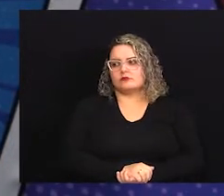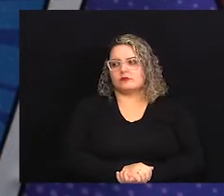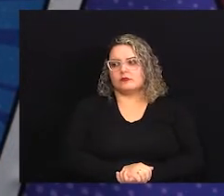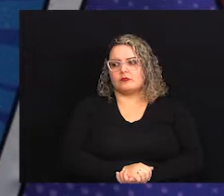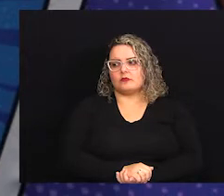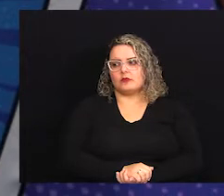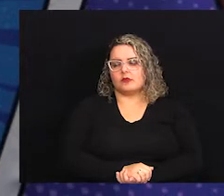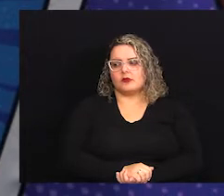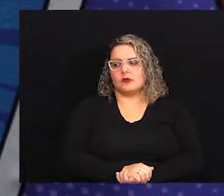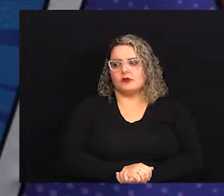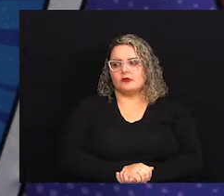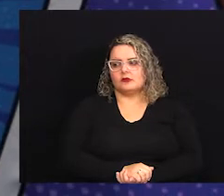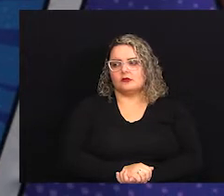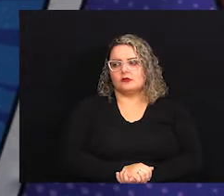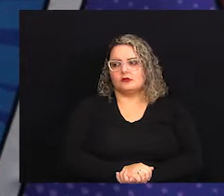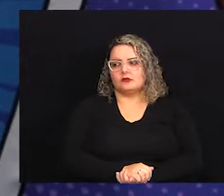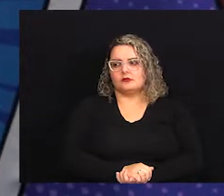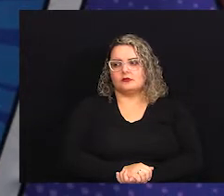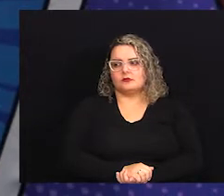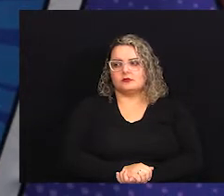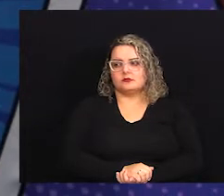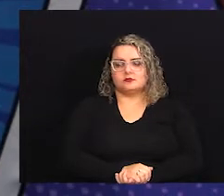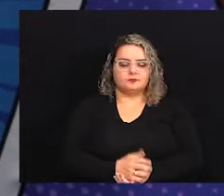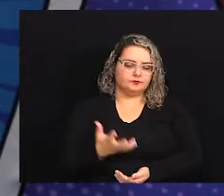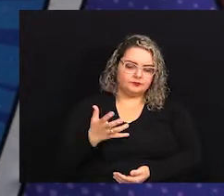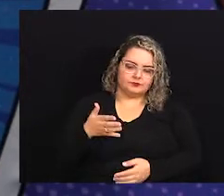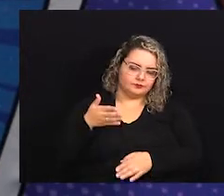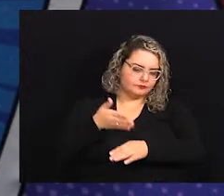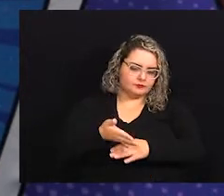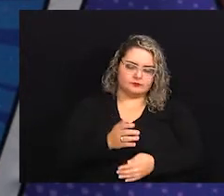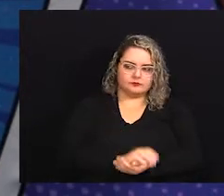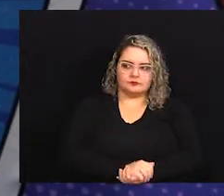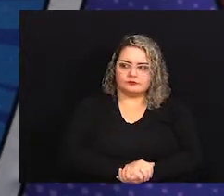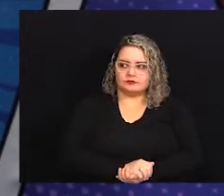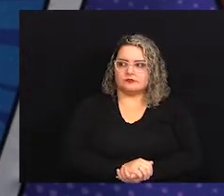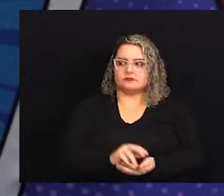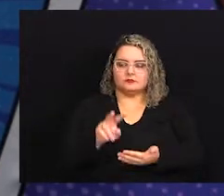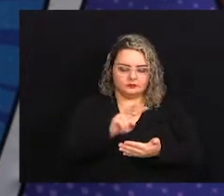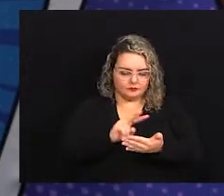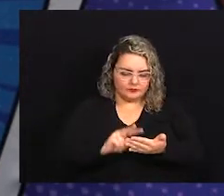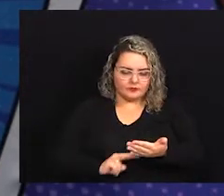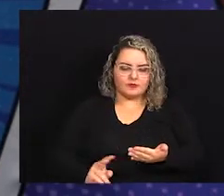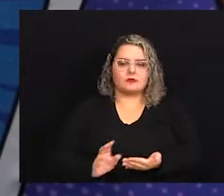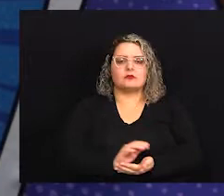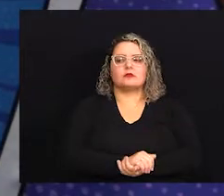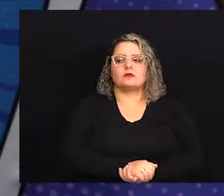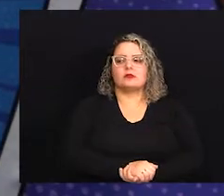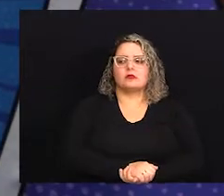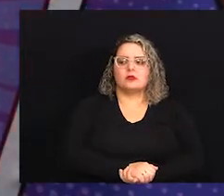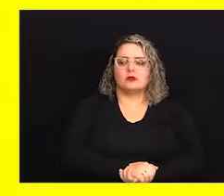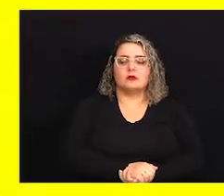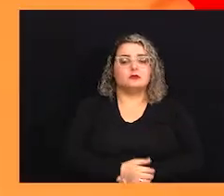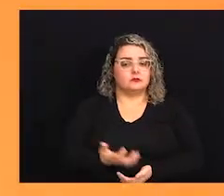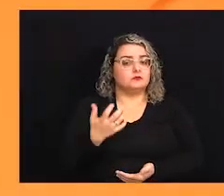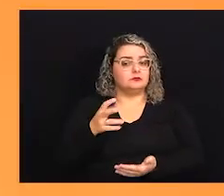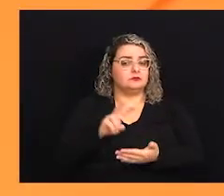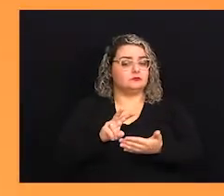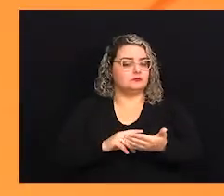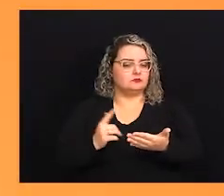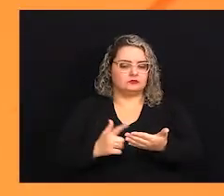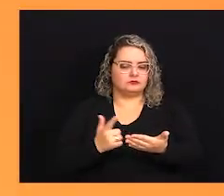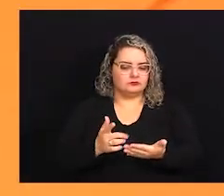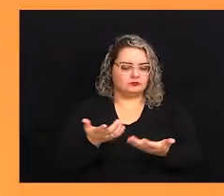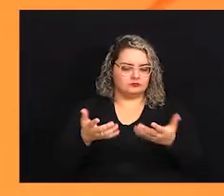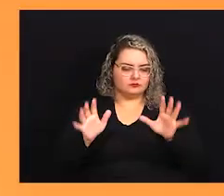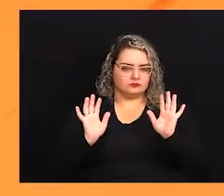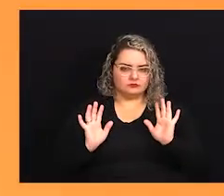Não, eu optei. Eu quero quero seduzir o leitor. Eu quero que leia o livro.